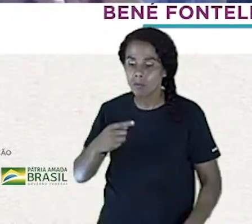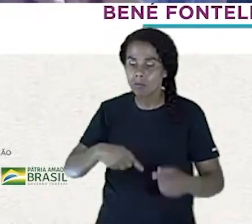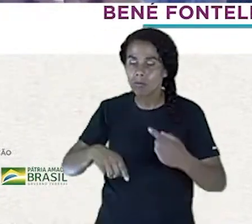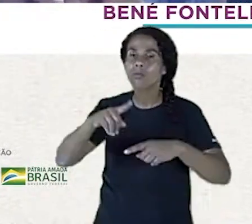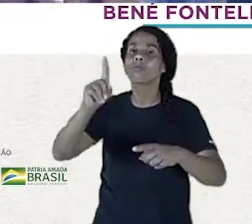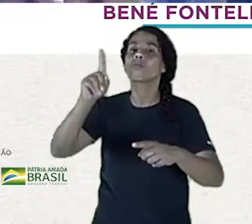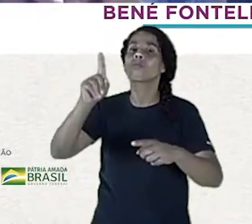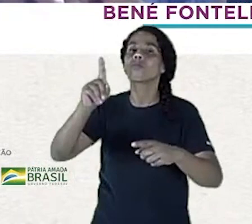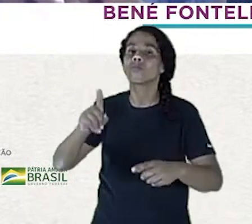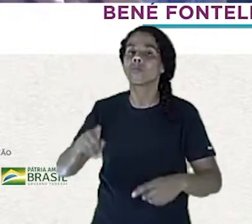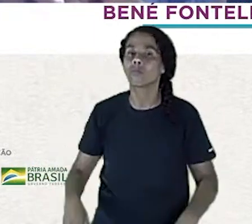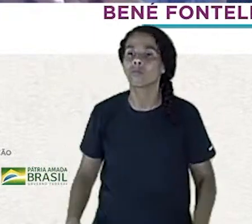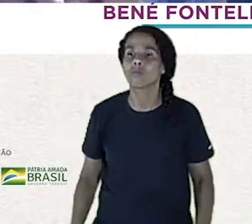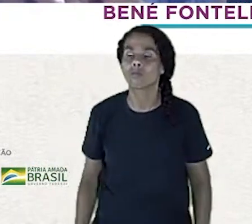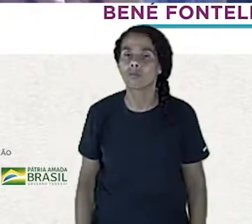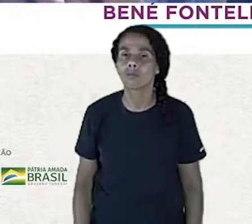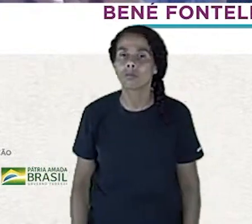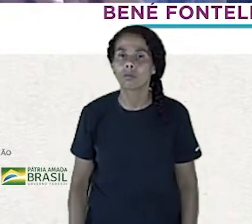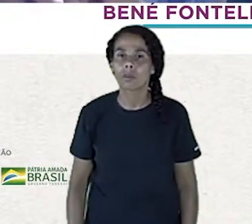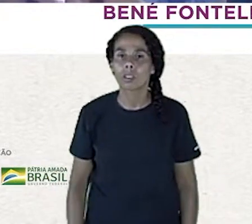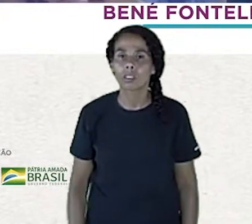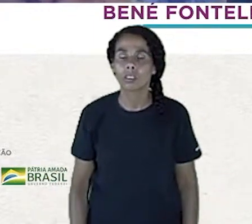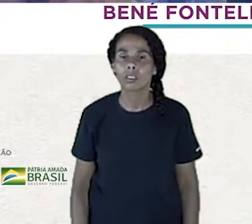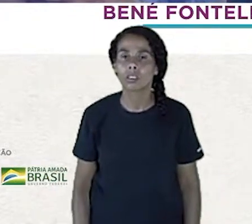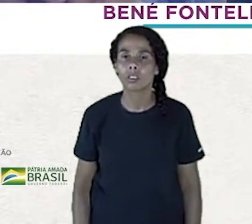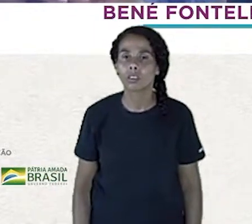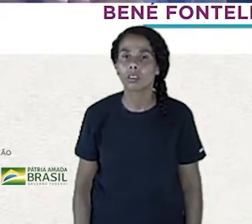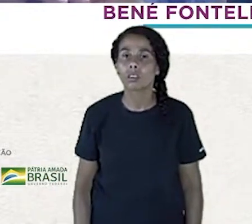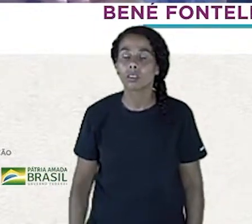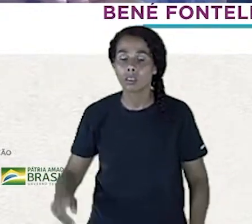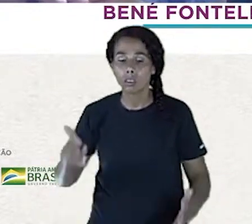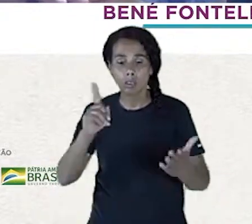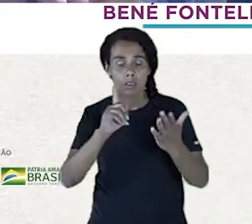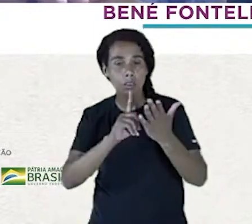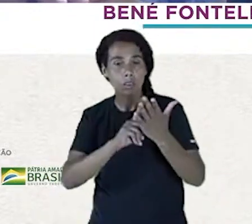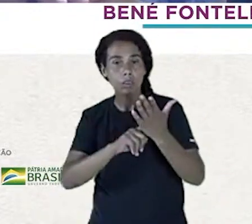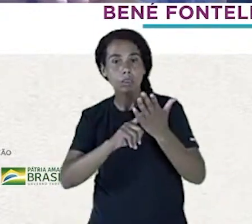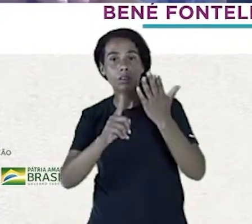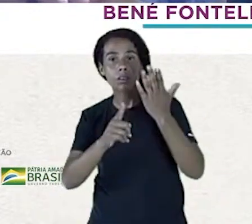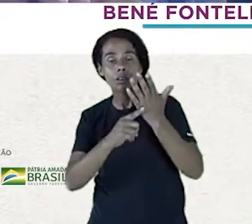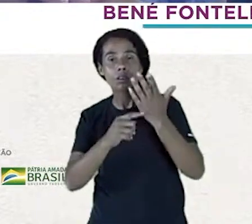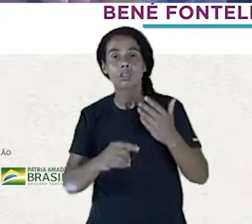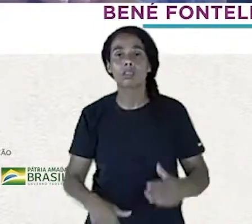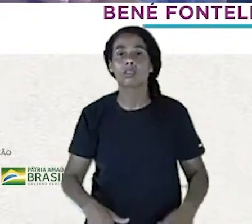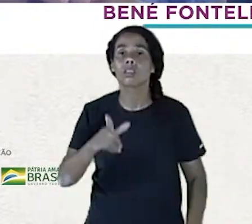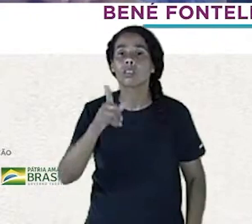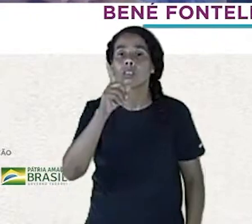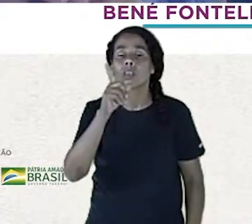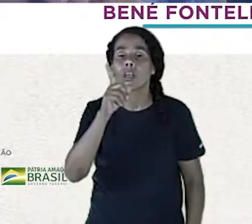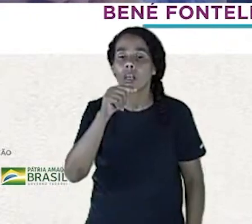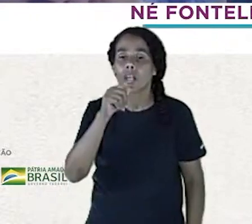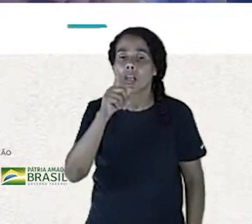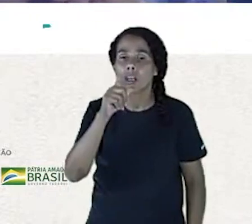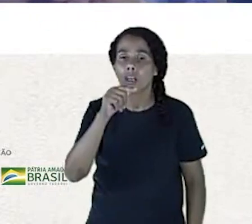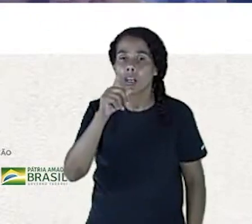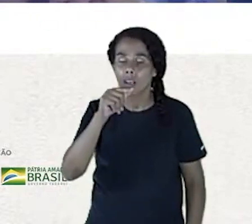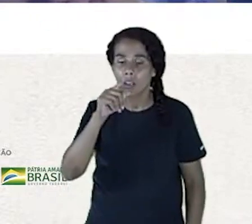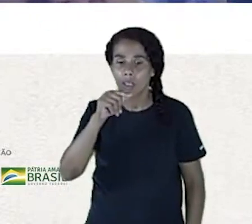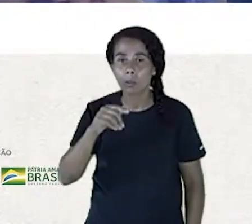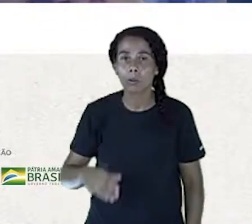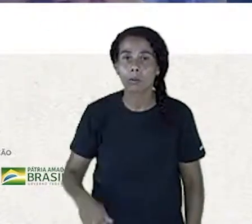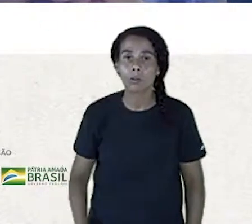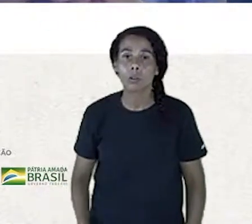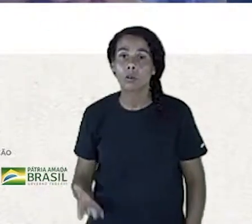que nos dê, que seja elixir, que seja revitalização permanente, que seja